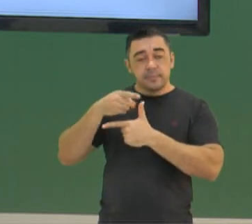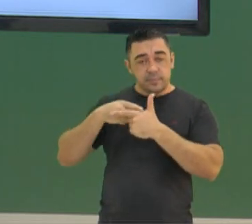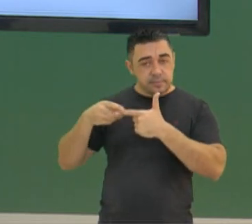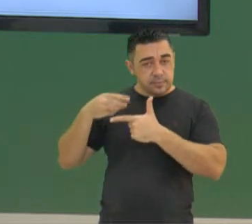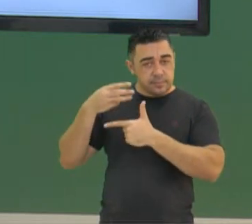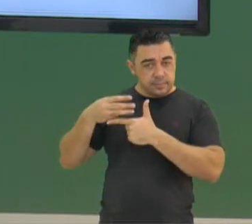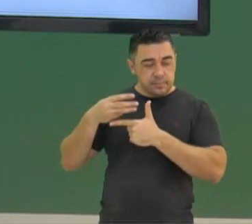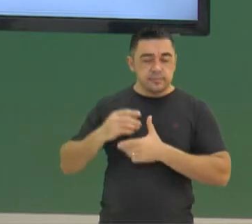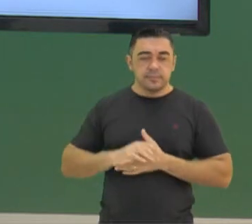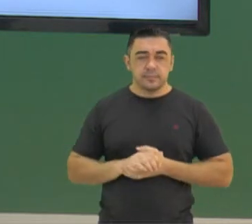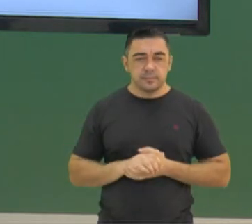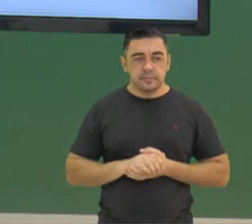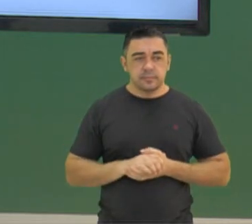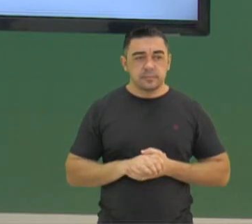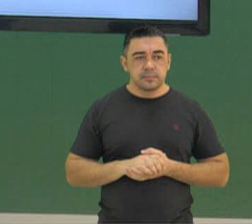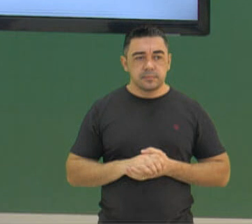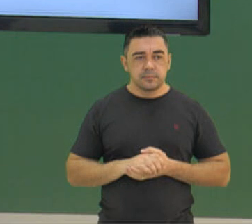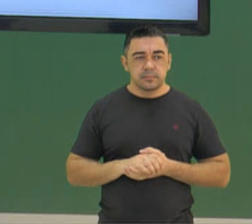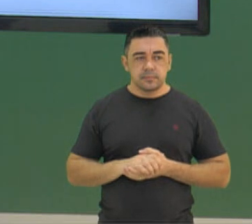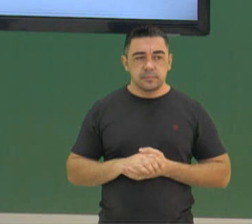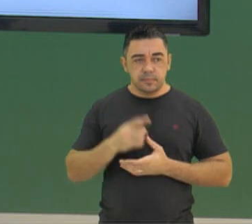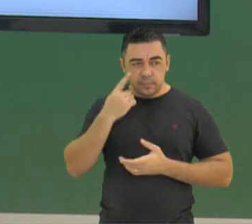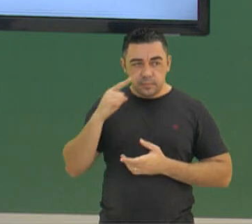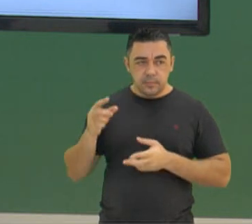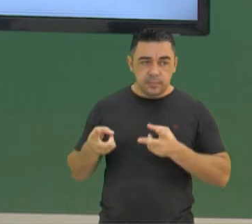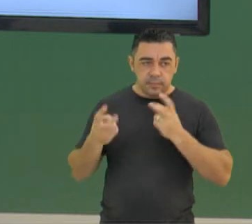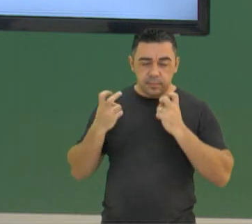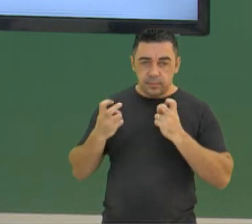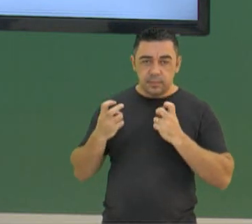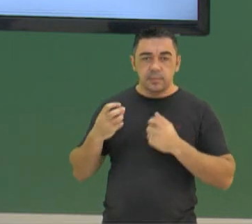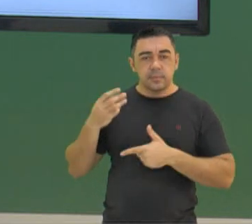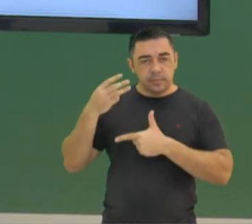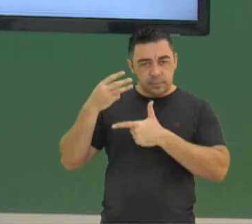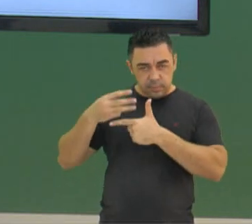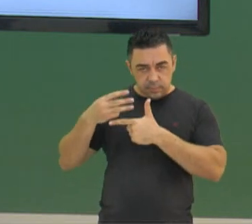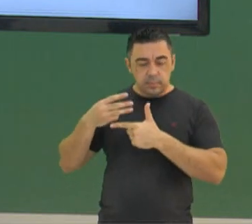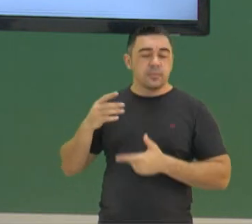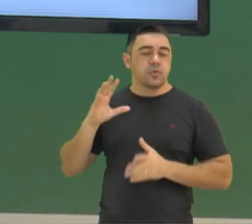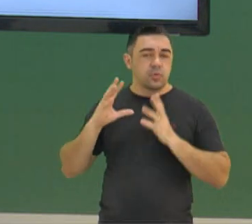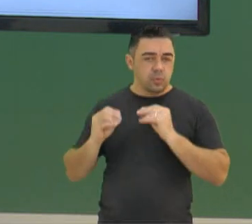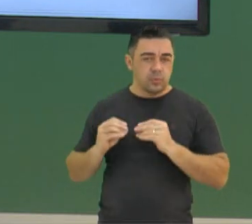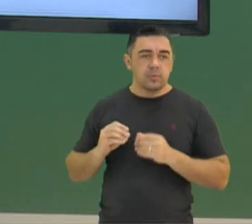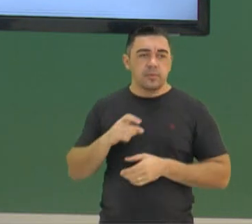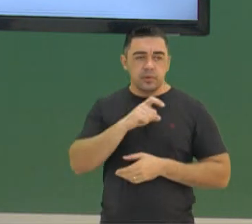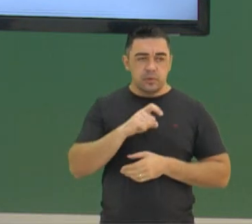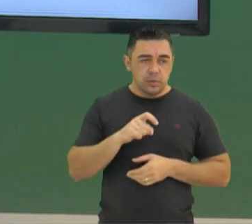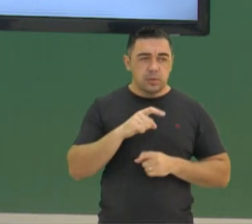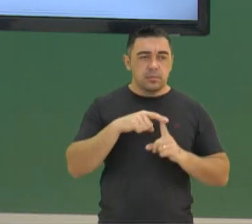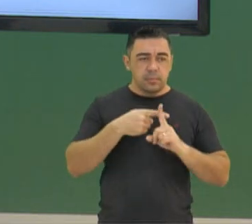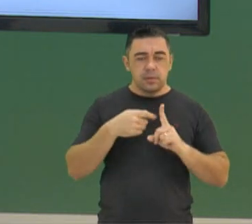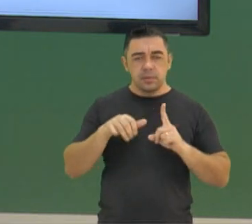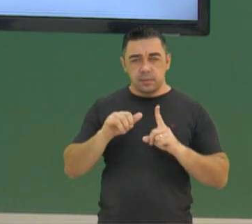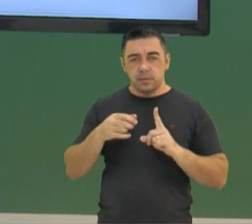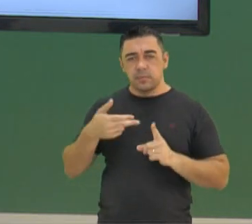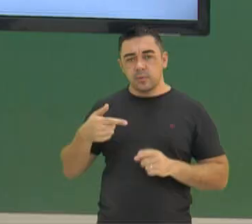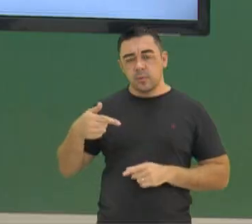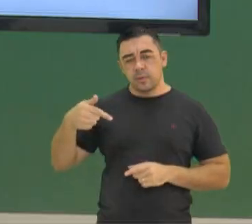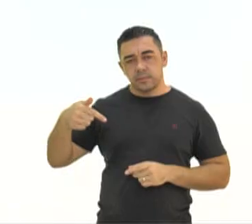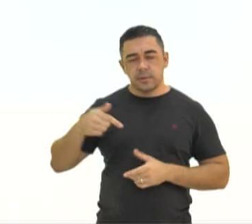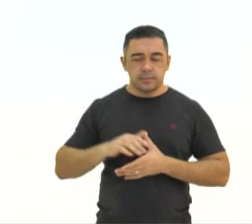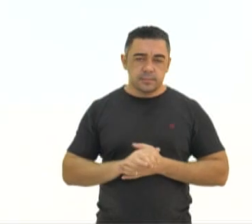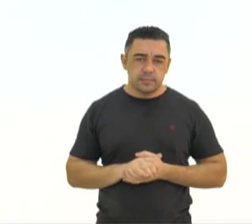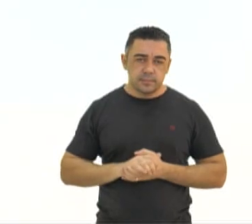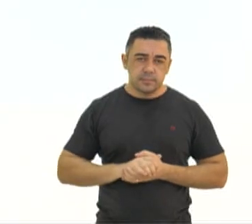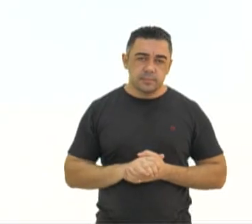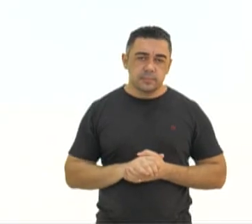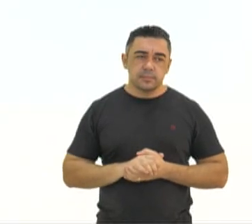princípio, então ela está dividindo. Nota que está dividindo por 3 todos os termos da equação, né? 21 dividido por